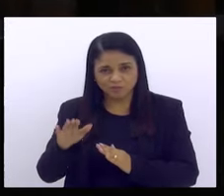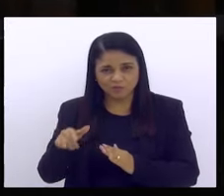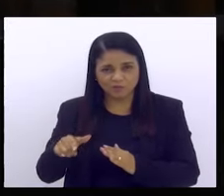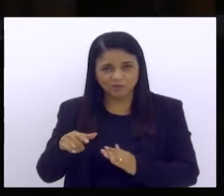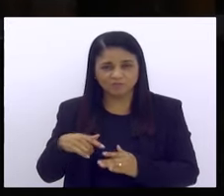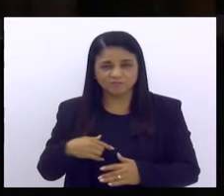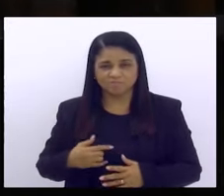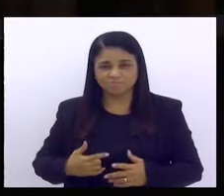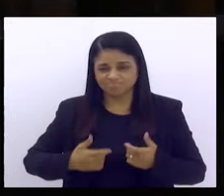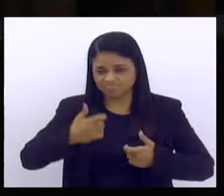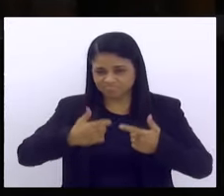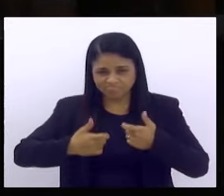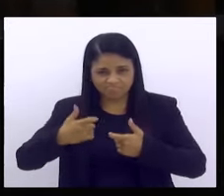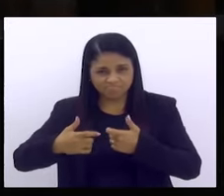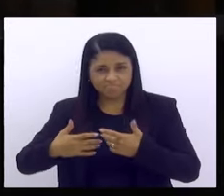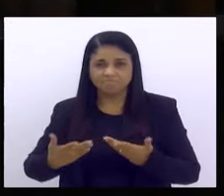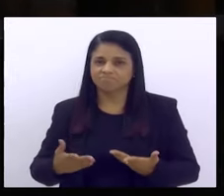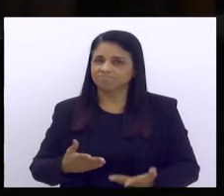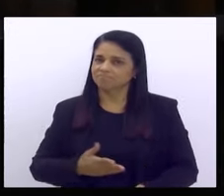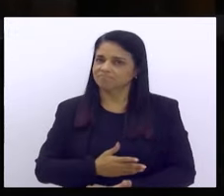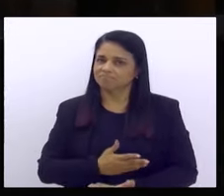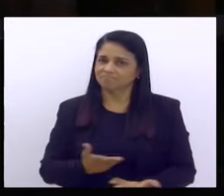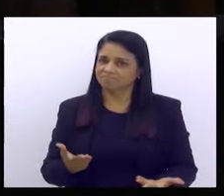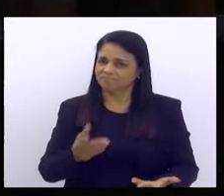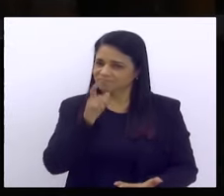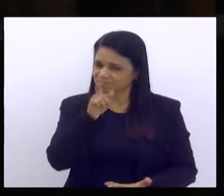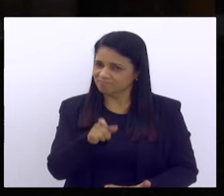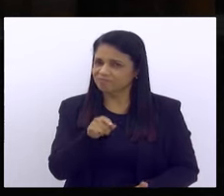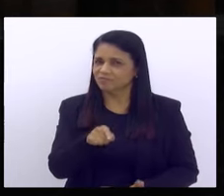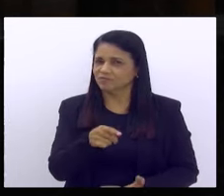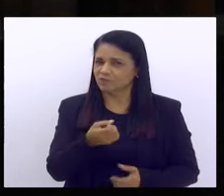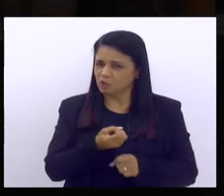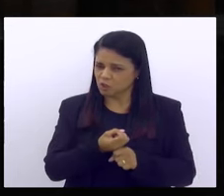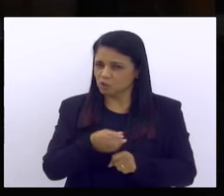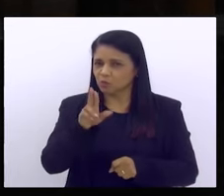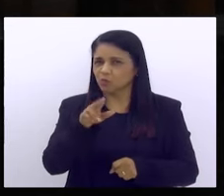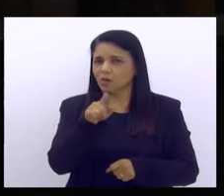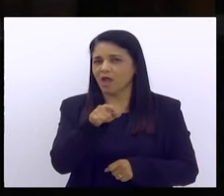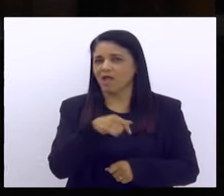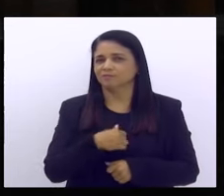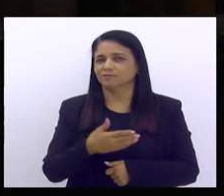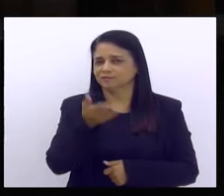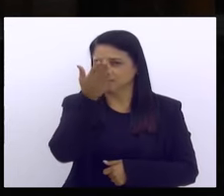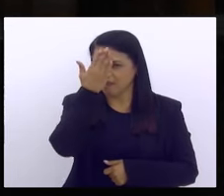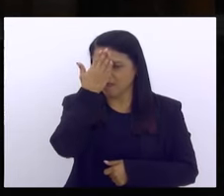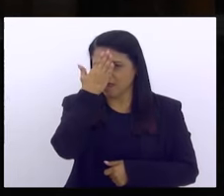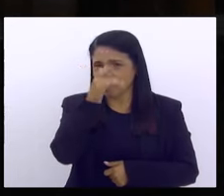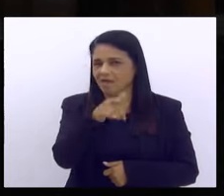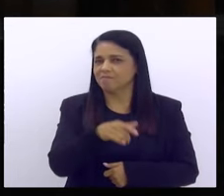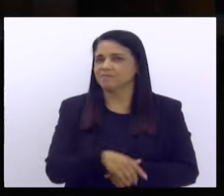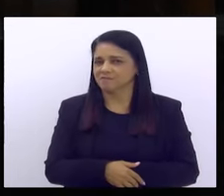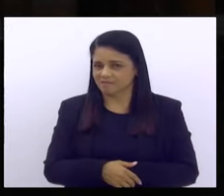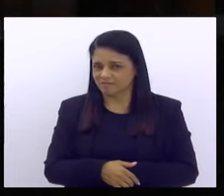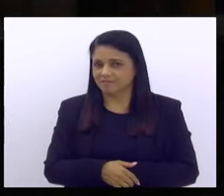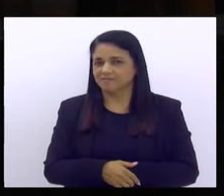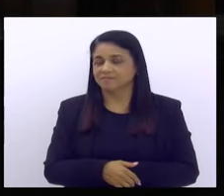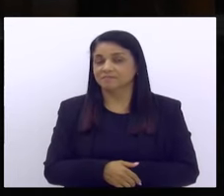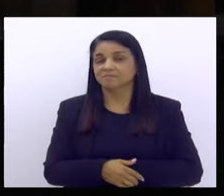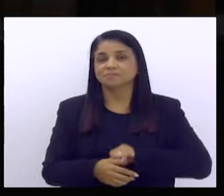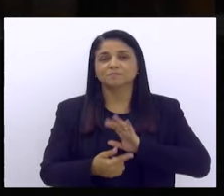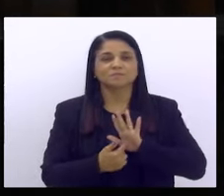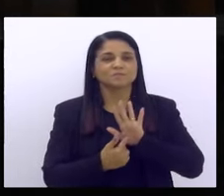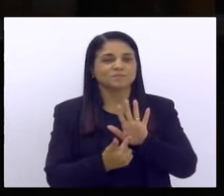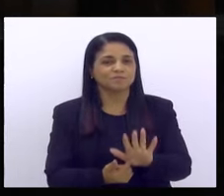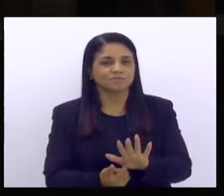no inferno, o senhor tem doutorado nisso. E aí, demonstrar também